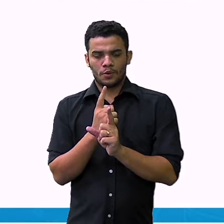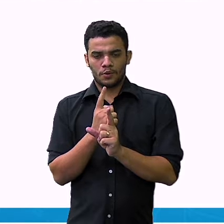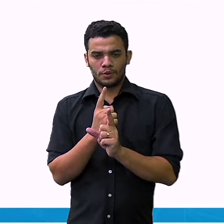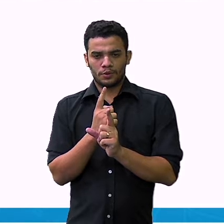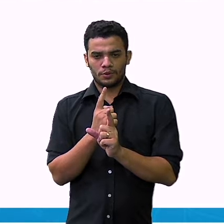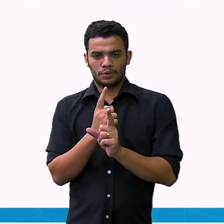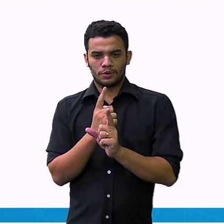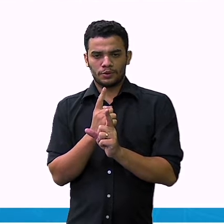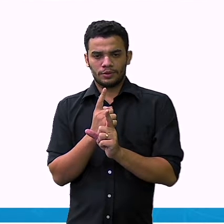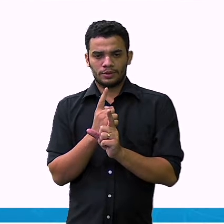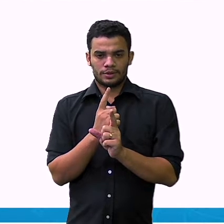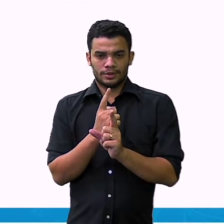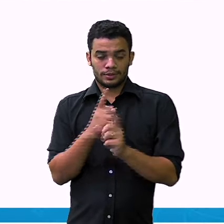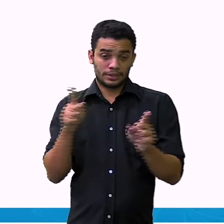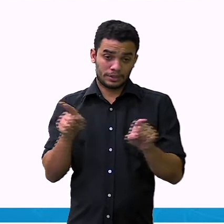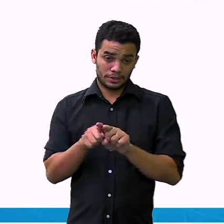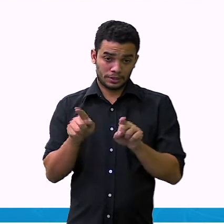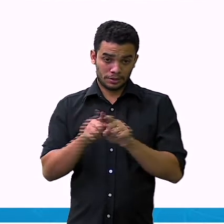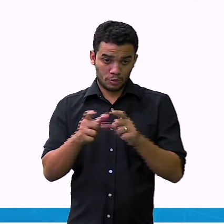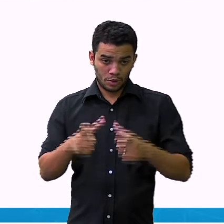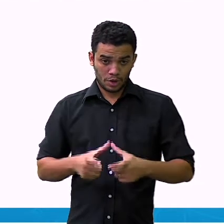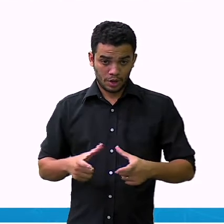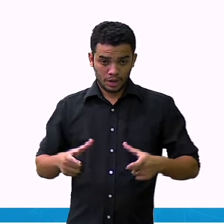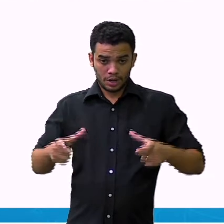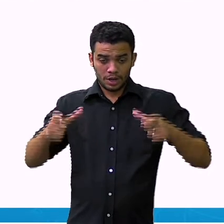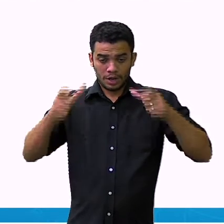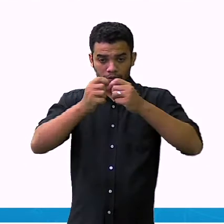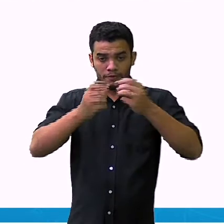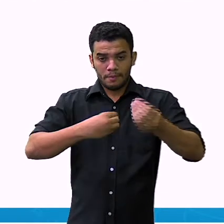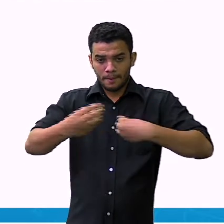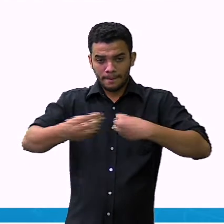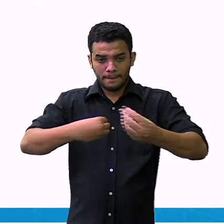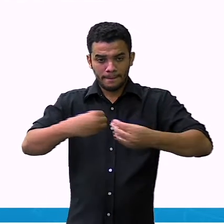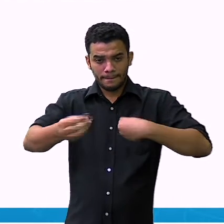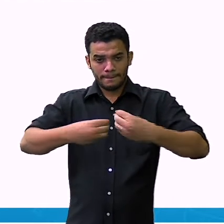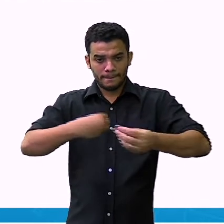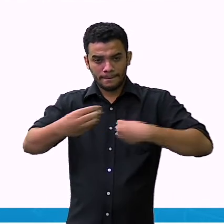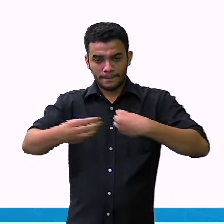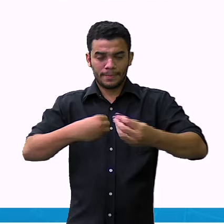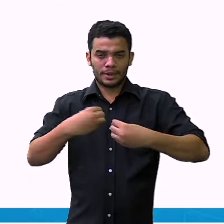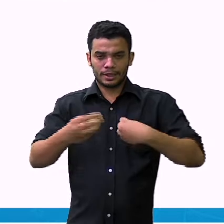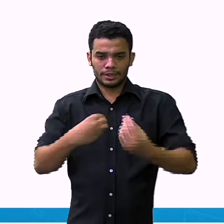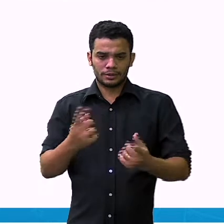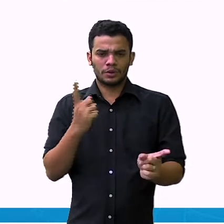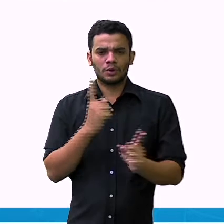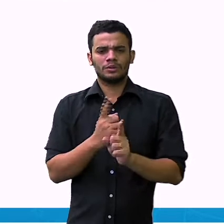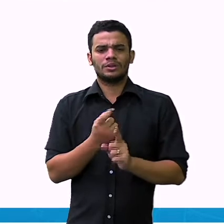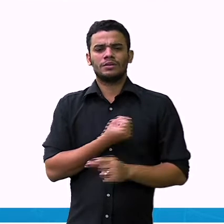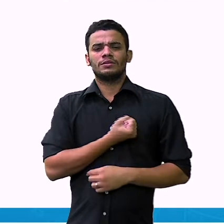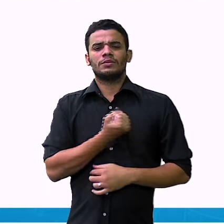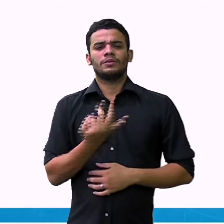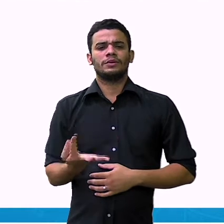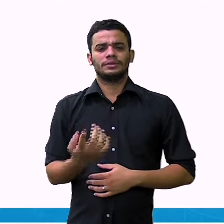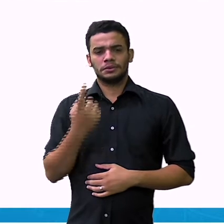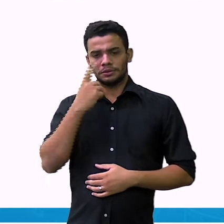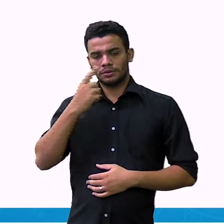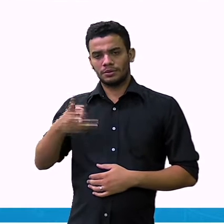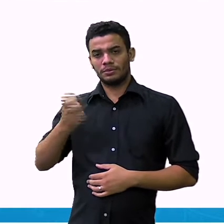garrafa PET? Quantas garrafas PETs? Nós vimos lá anteriormente também, olha. Vai até o